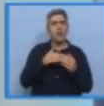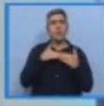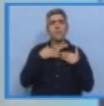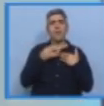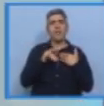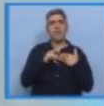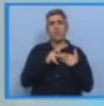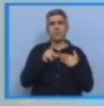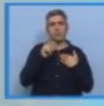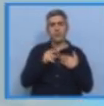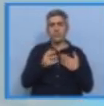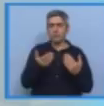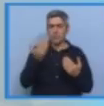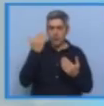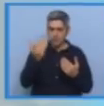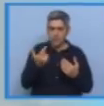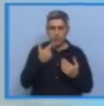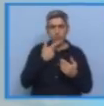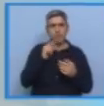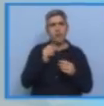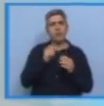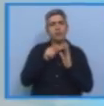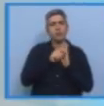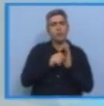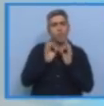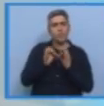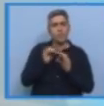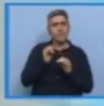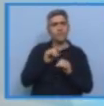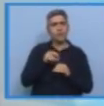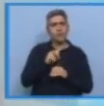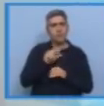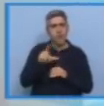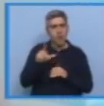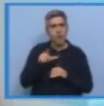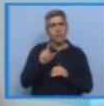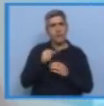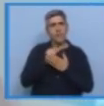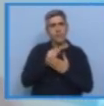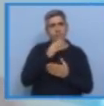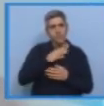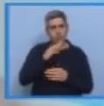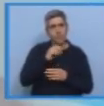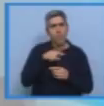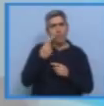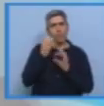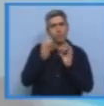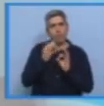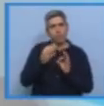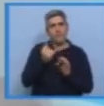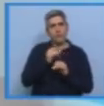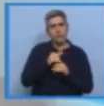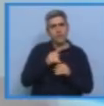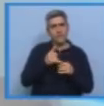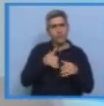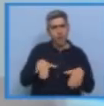nem se fala. Mesmo a questão do estatuto do cuidador informal, que deveria dar apoio aos familiares ou outros cuidadores informais que estejam